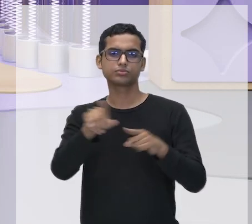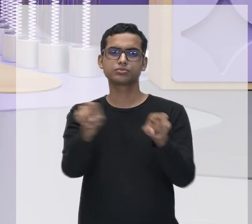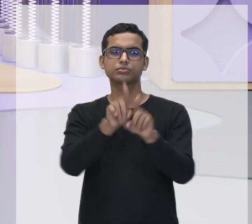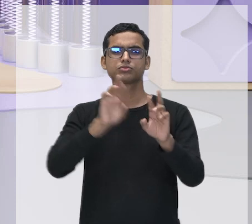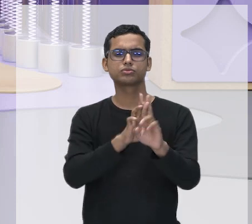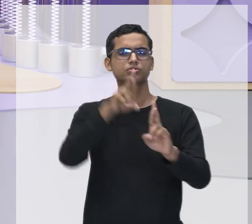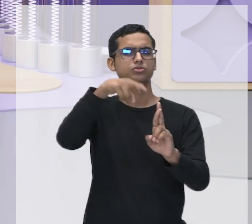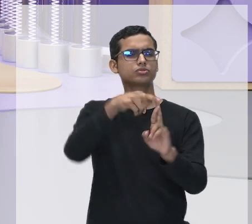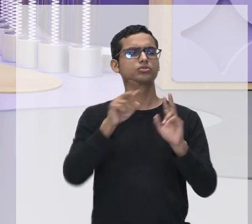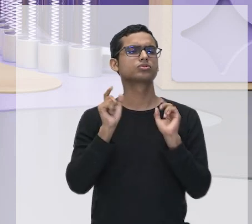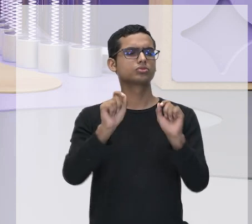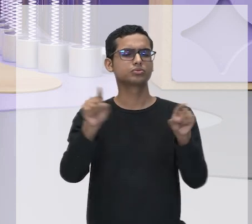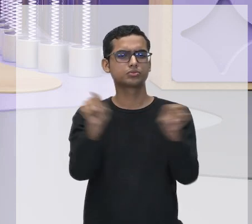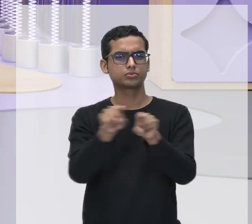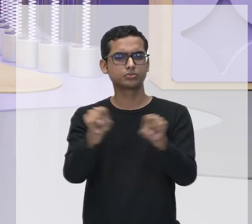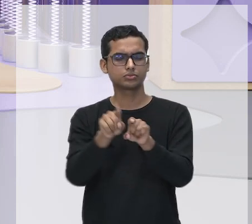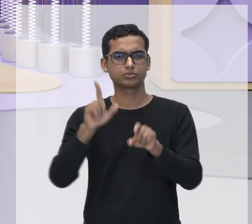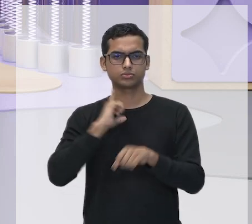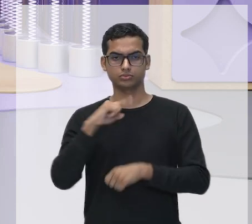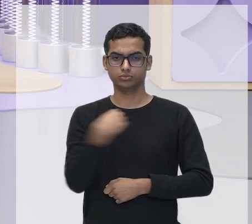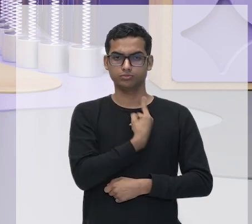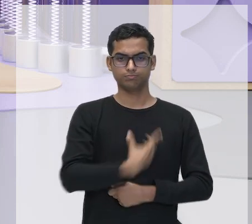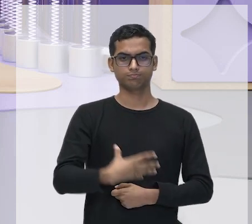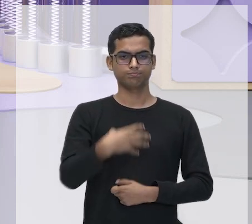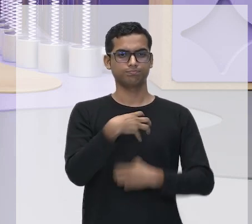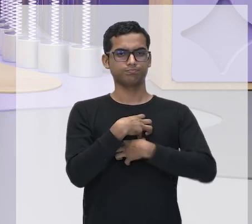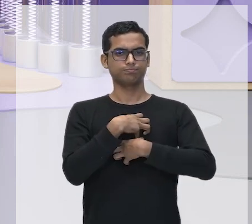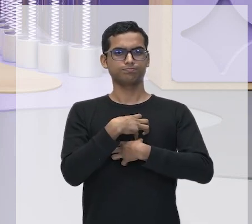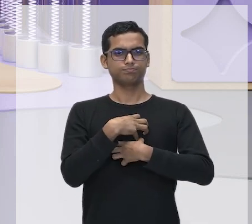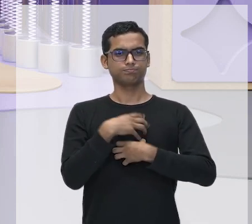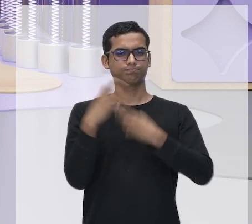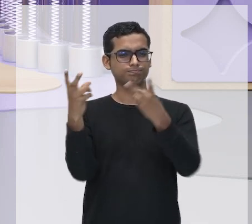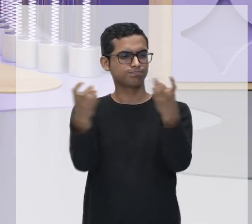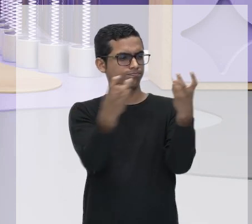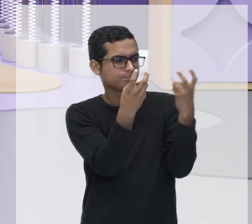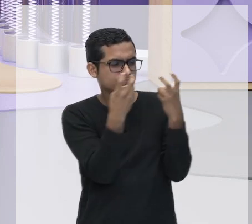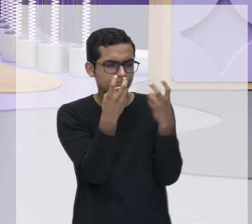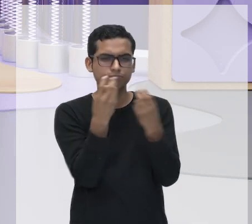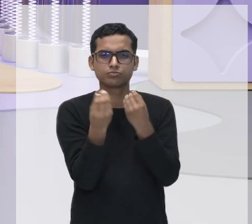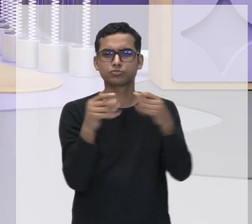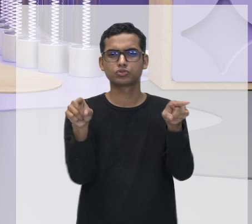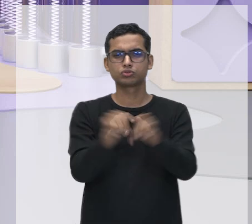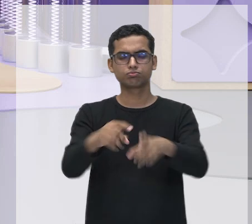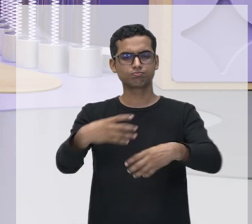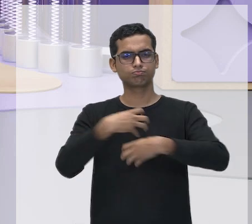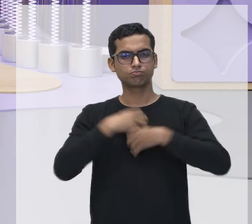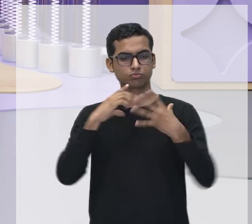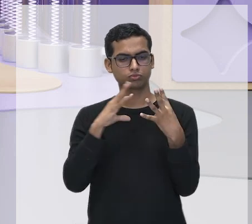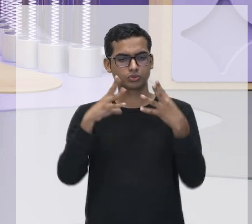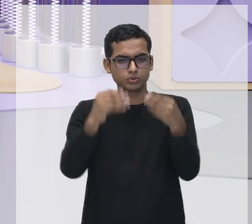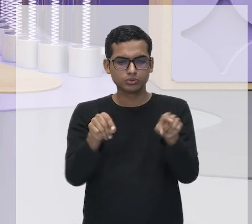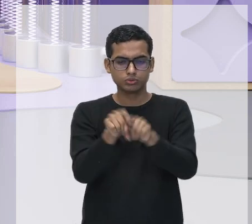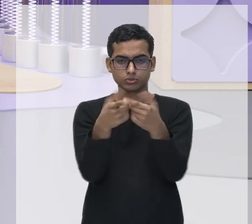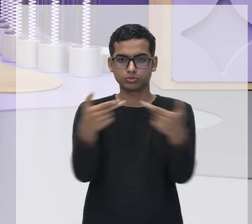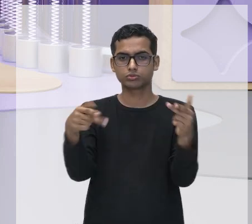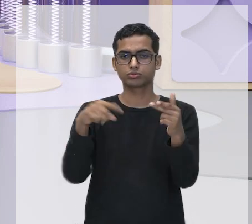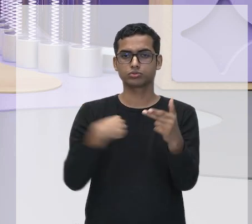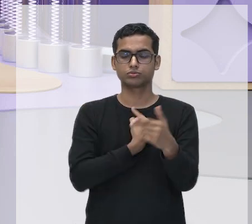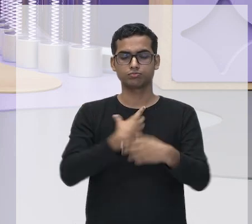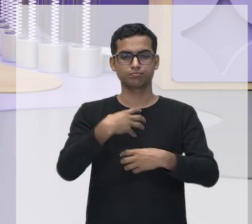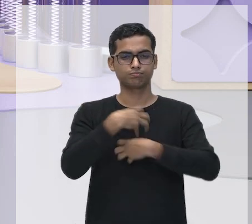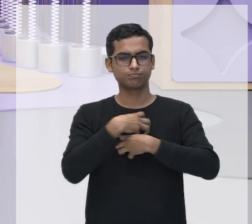nossa realidade física, sensorial. O que quer dizer sensorial? Aquilo que é captado pelos órgãos